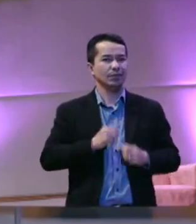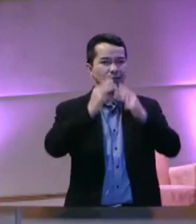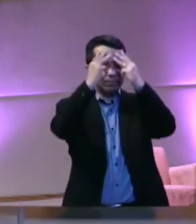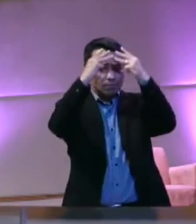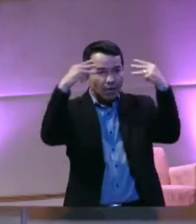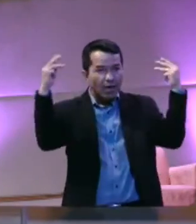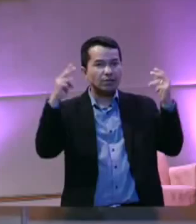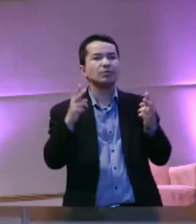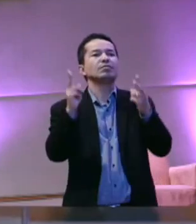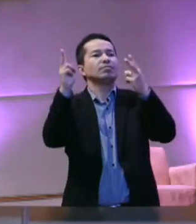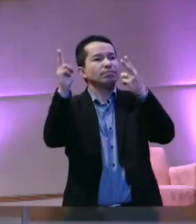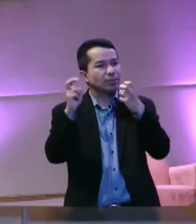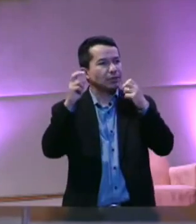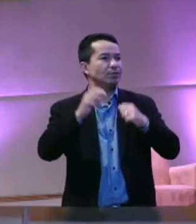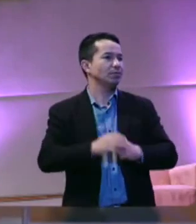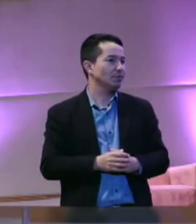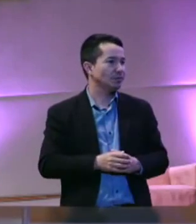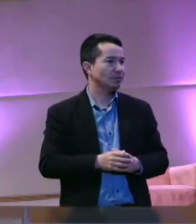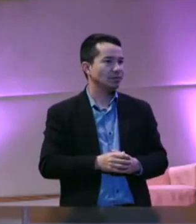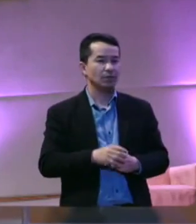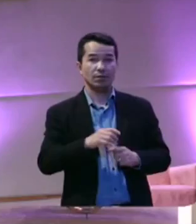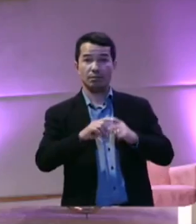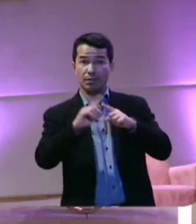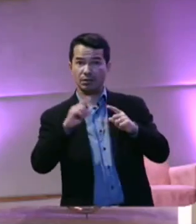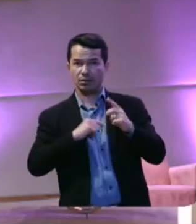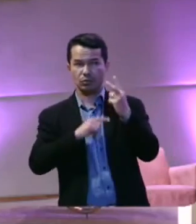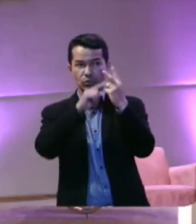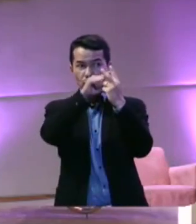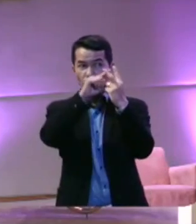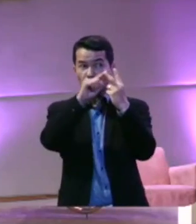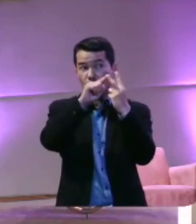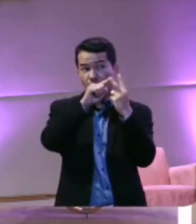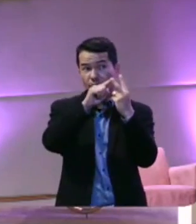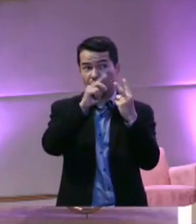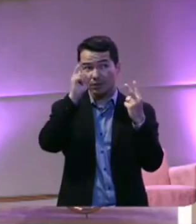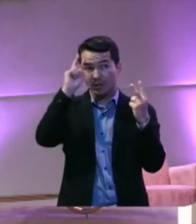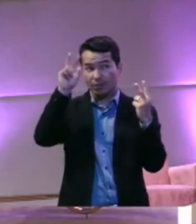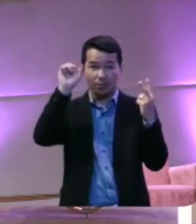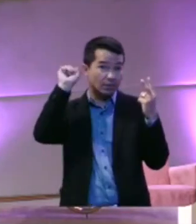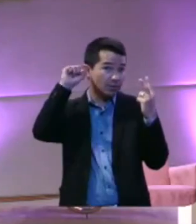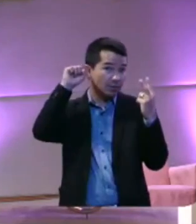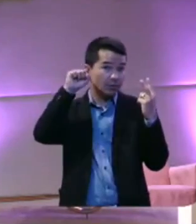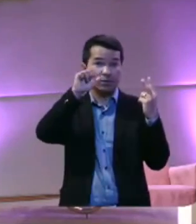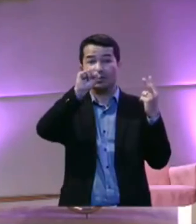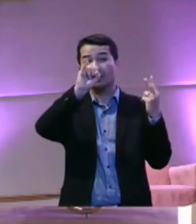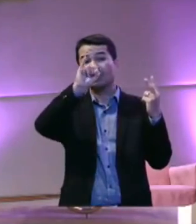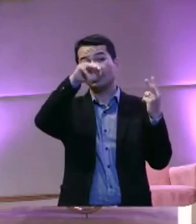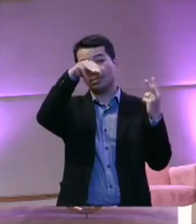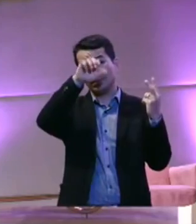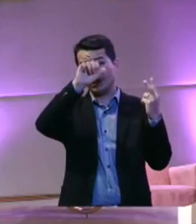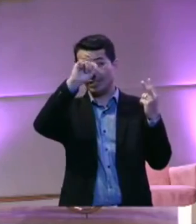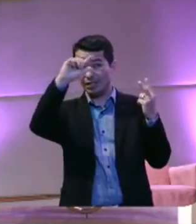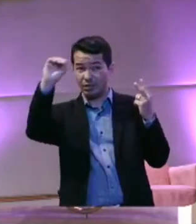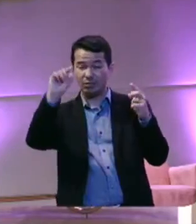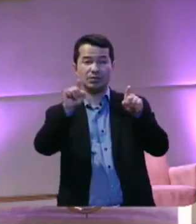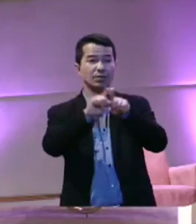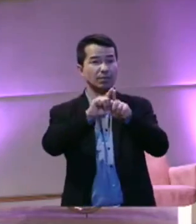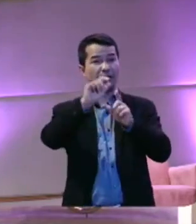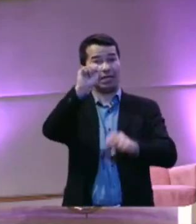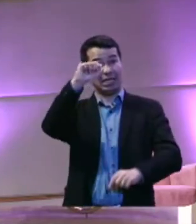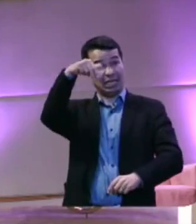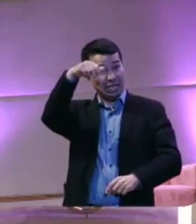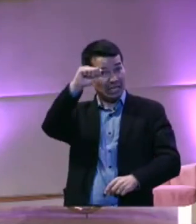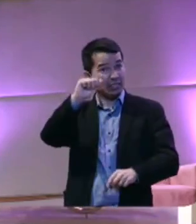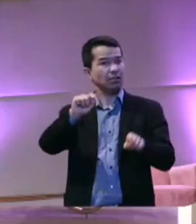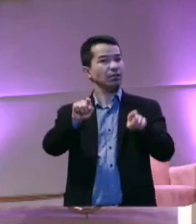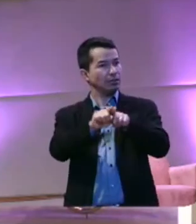Duas pessoas estavam atentas, Simeão e Ana. Quando pegaram o menino Jesus para apresentar no templo,